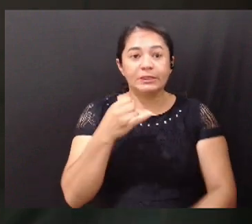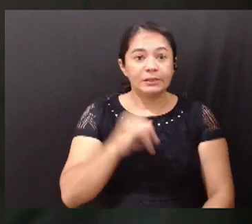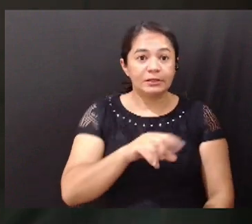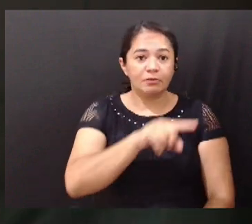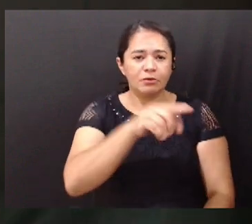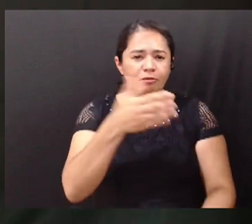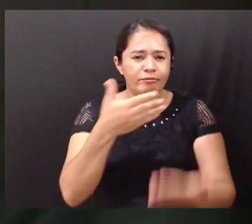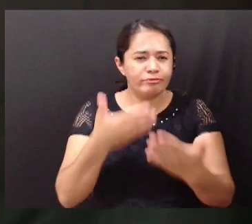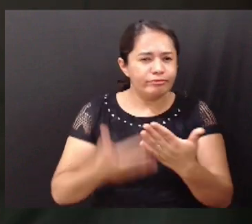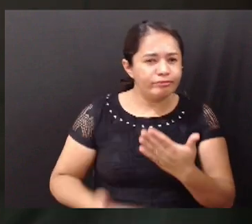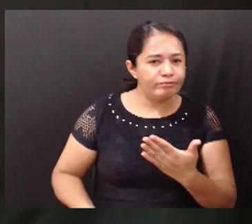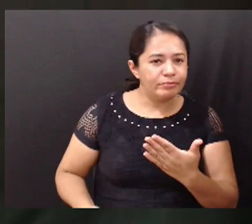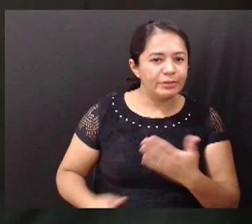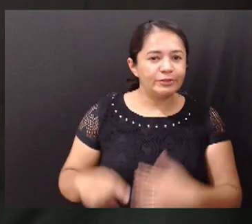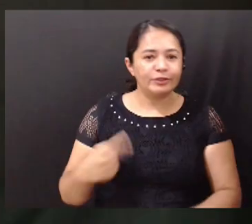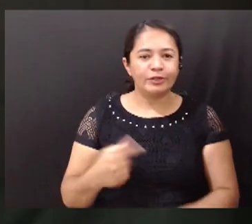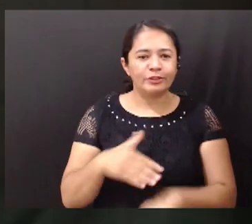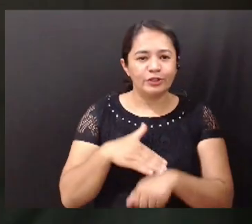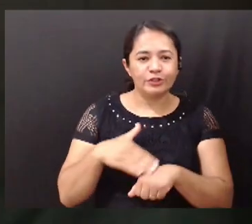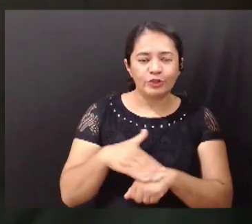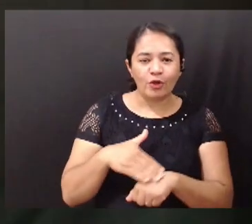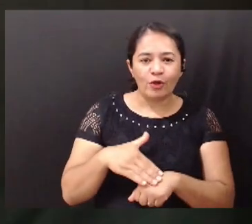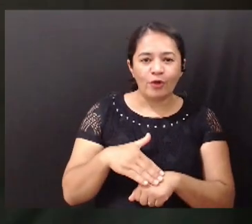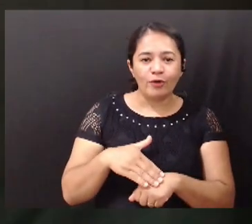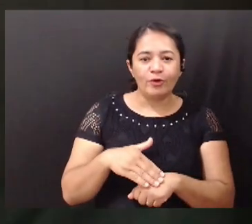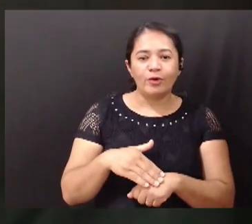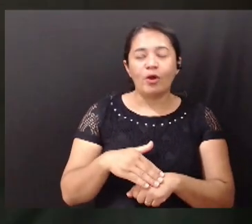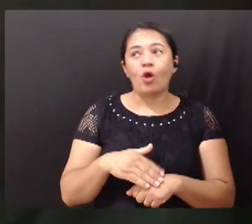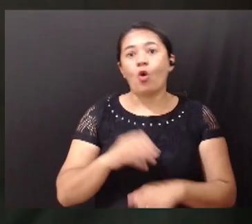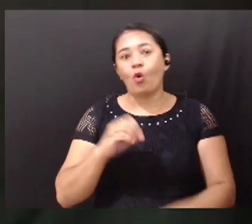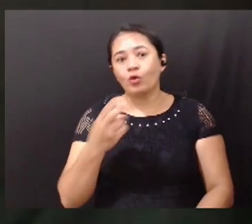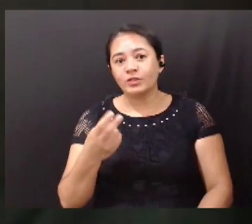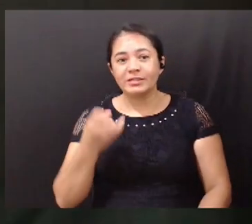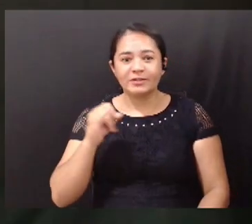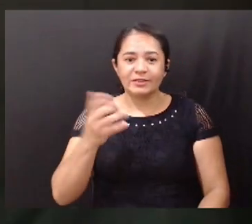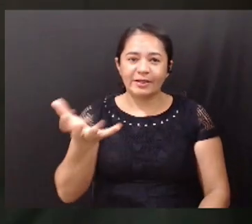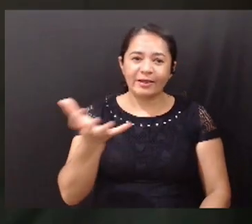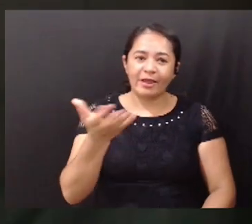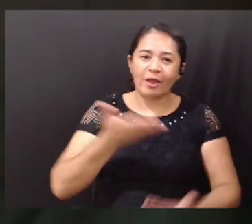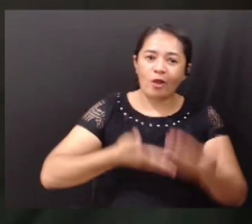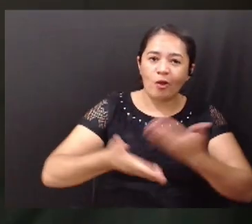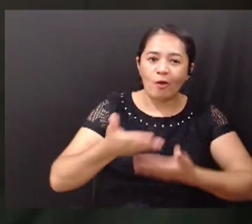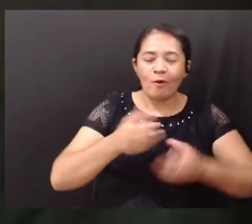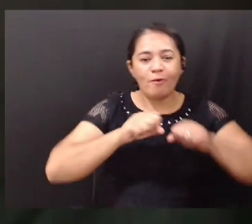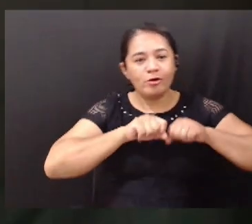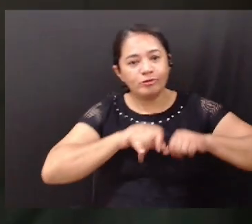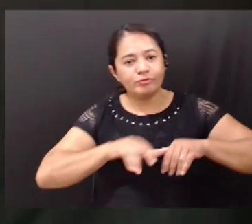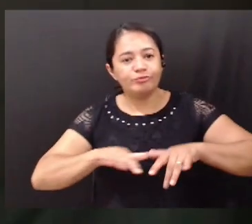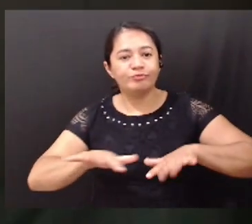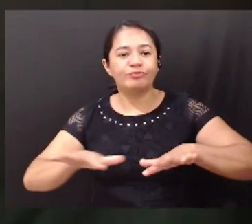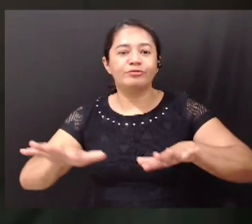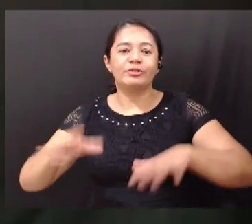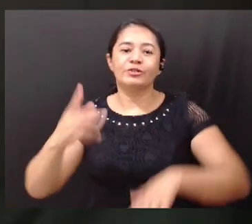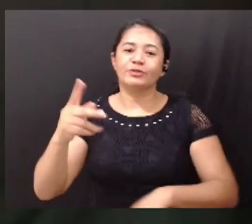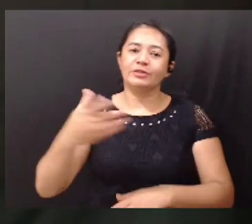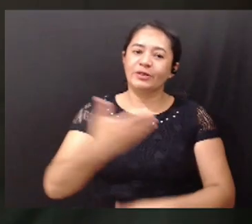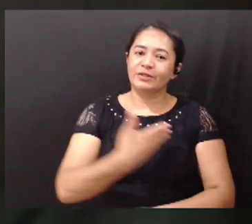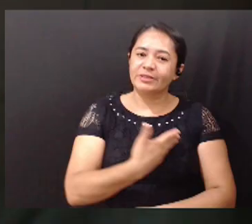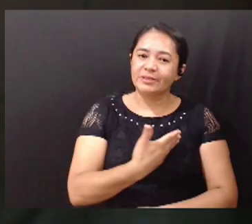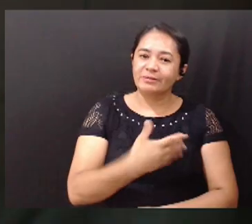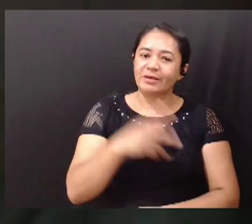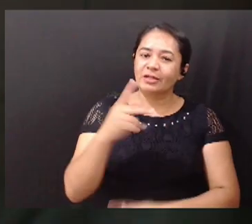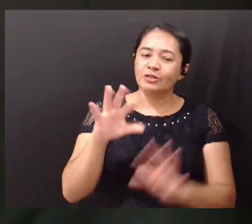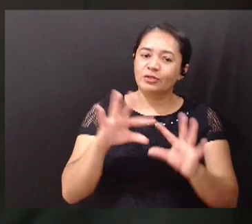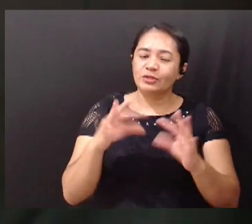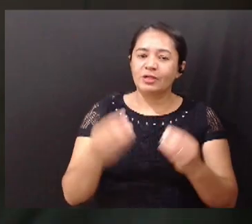nossa conversa, se você perdeu o programa, ou se você quer compartilhar, então, com os seus amigos, né, a sua família, rede social,